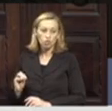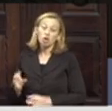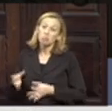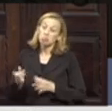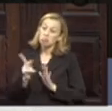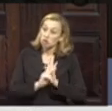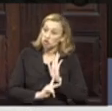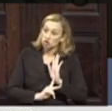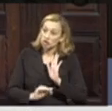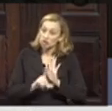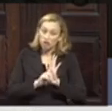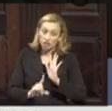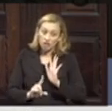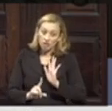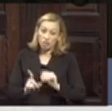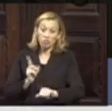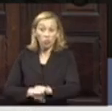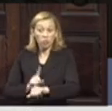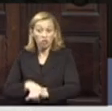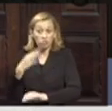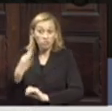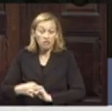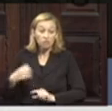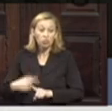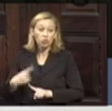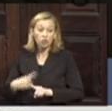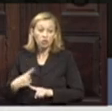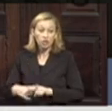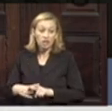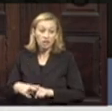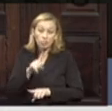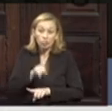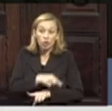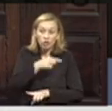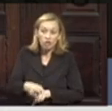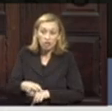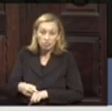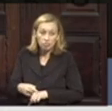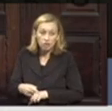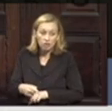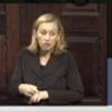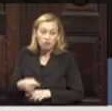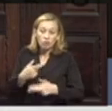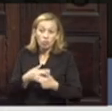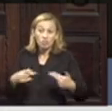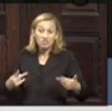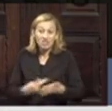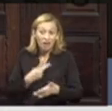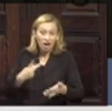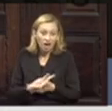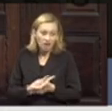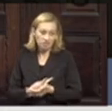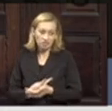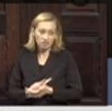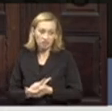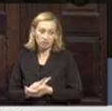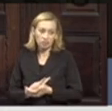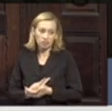deputada Lucinha, que proíbe a utilização de filmes plásticos envolventes dos vasilhames ou garrafões de 10 e 20